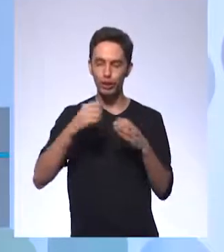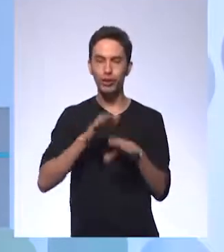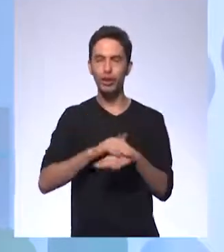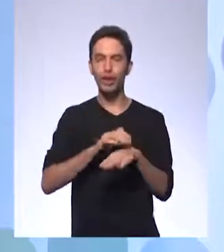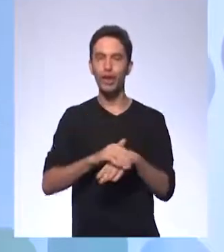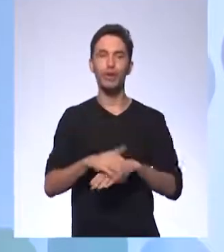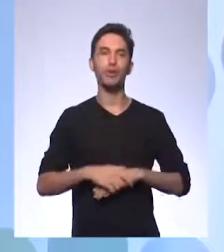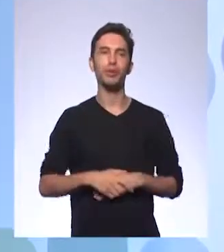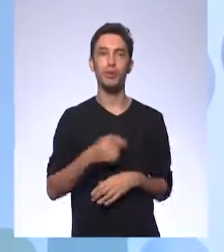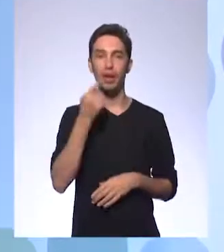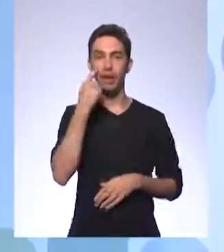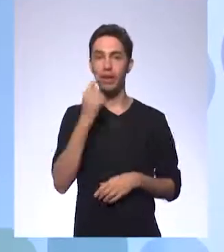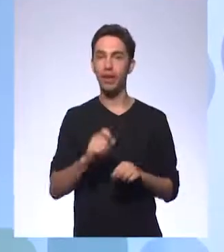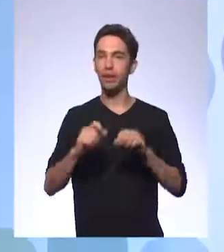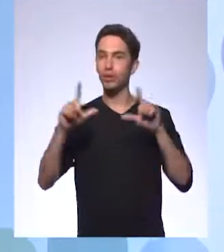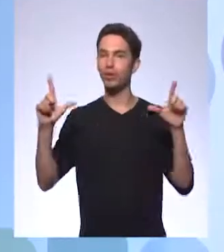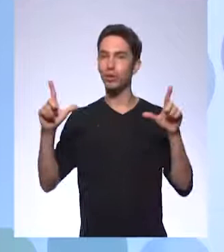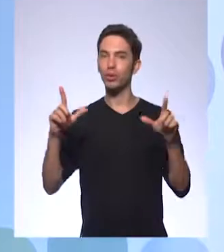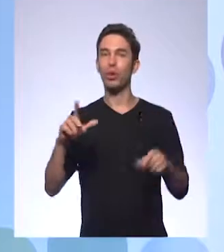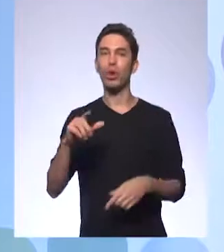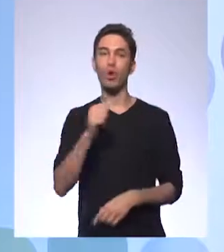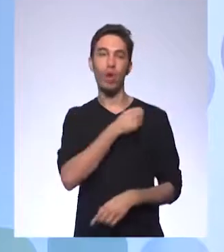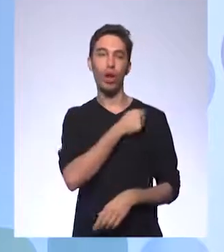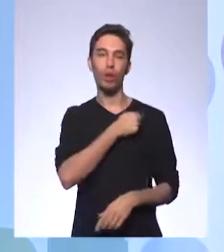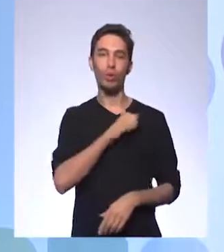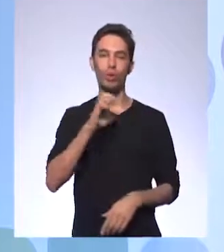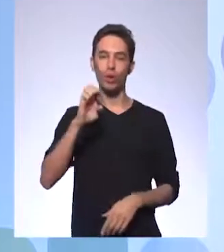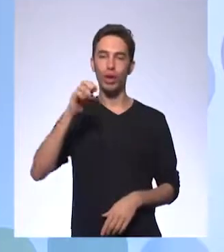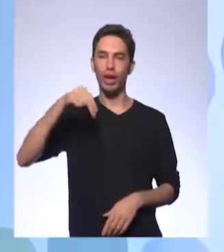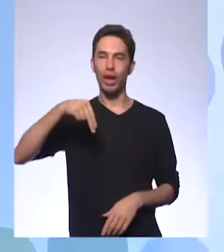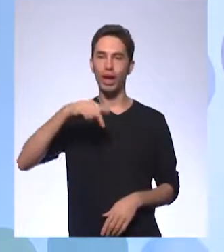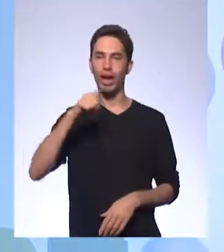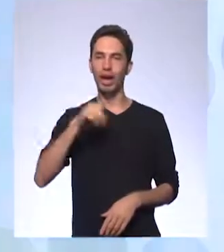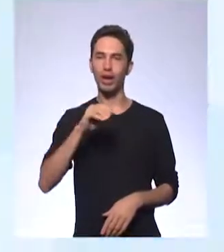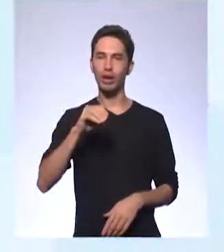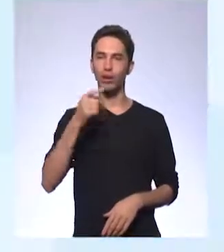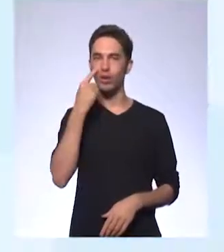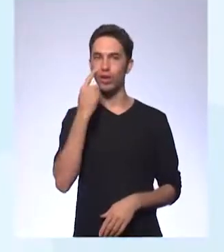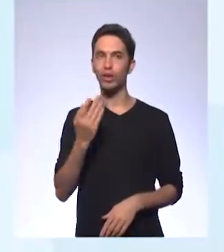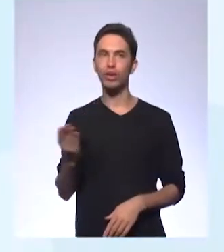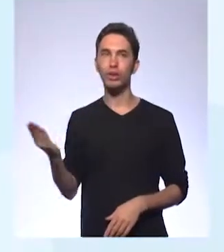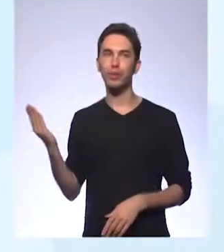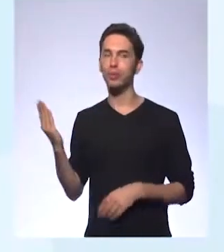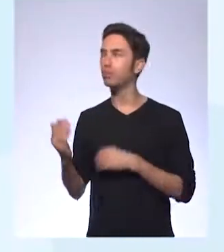os trabalhos do aluno Enzo. Vamos lá, na tela.